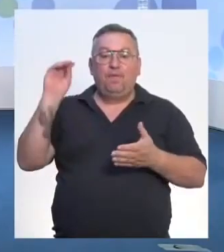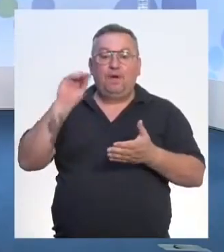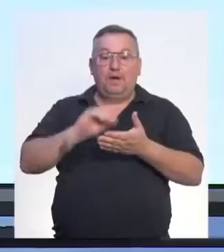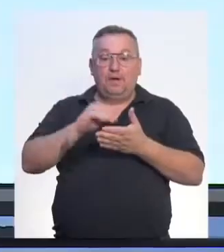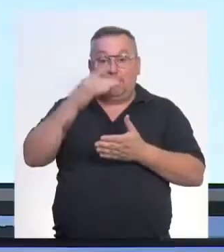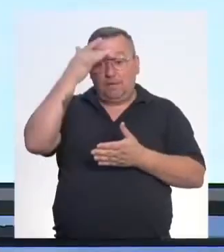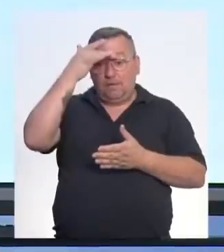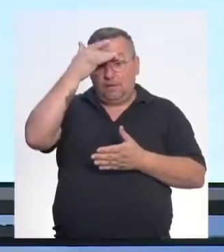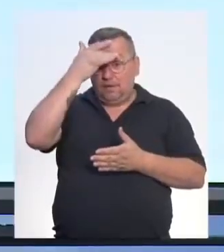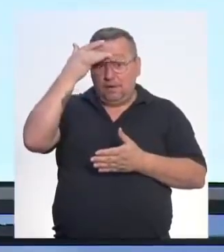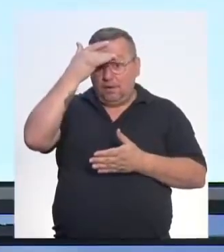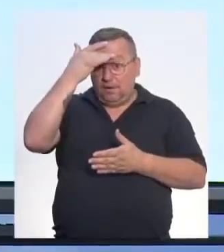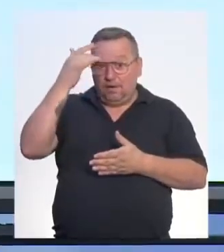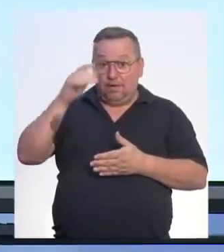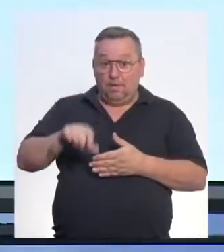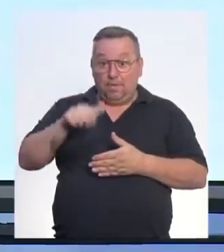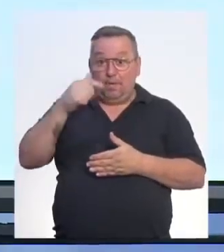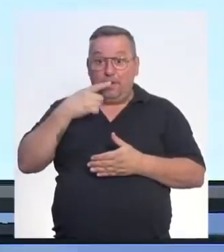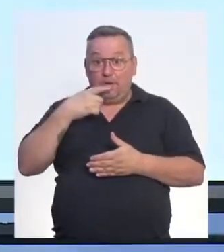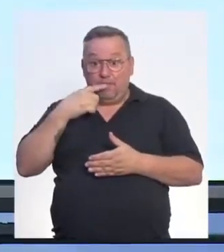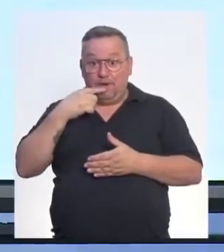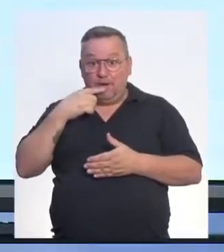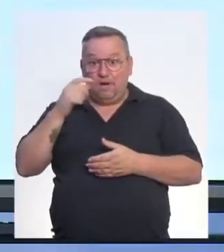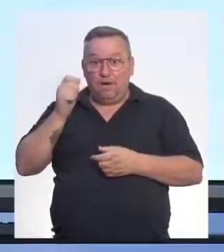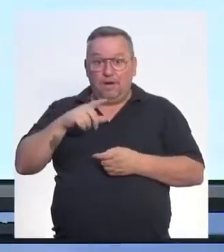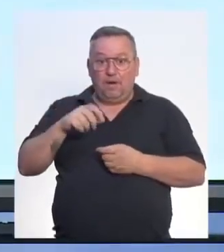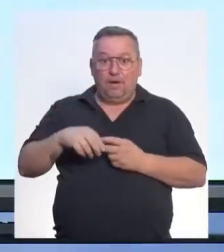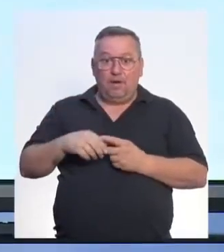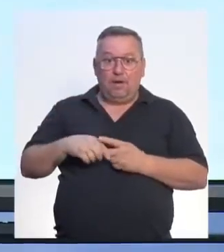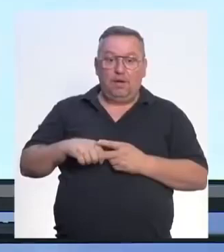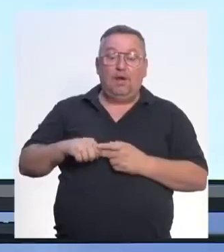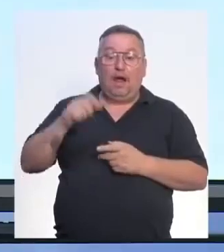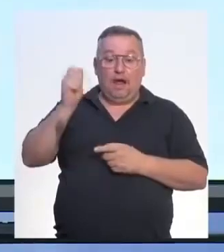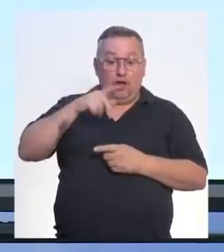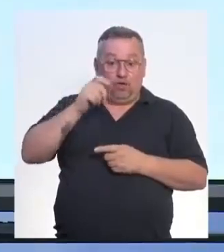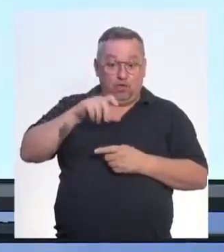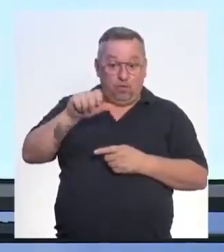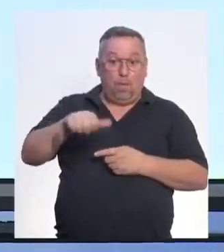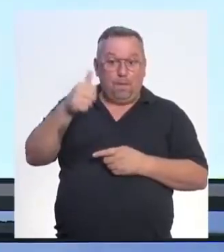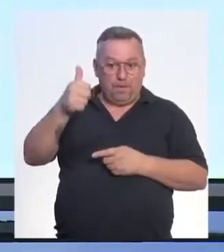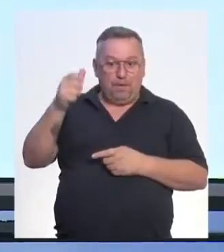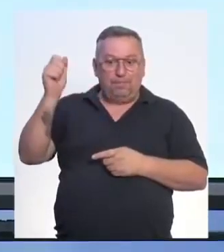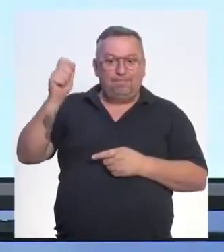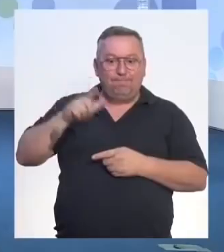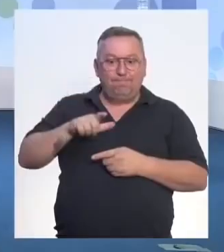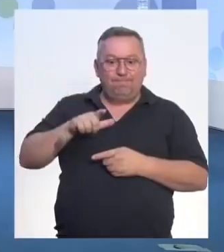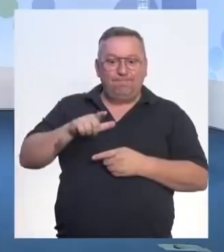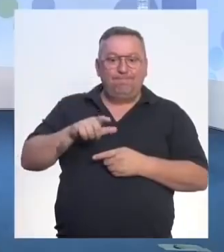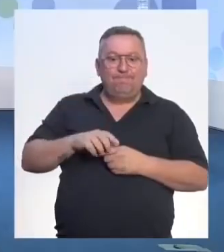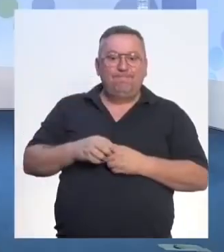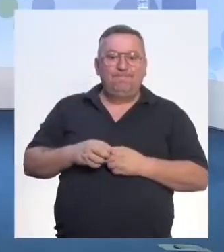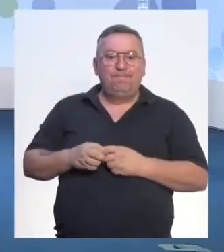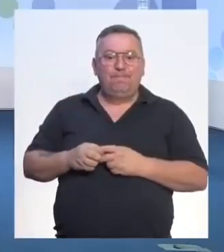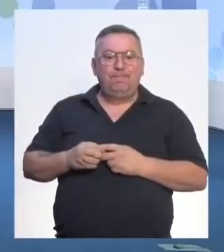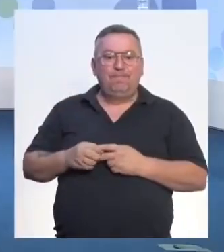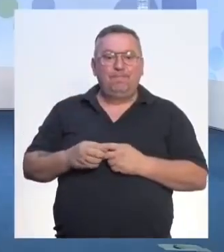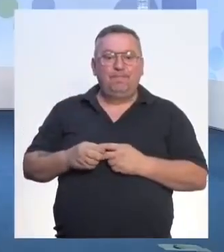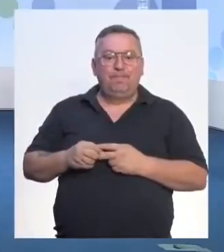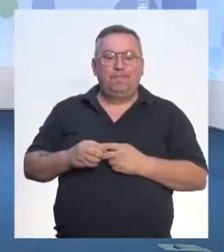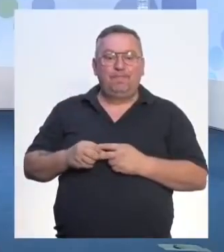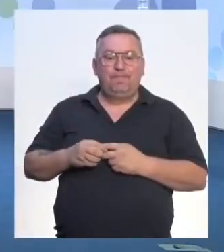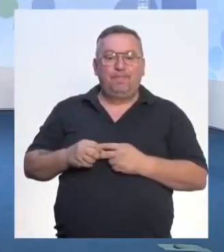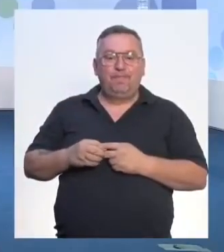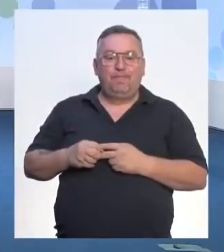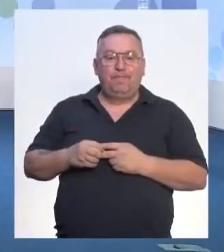lança primeiro. Primeira as 3, vermelha. as azuis. Vamos lançar primeiro as azuis. Isso. Beleza. Você lança as azuis e coloca aí, a